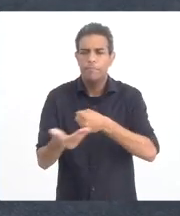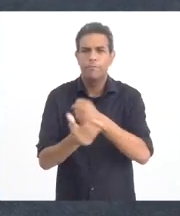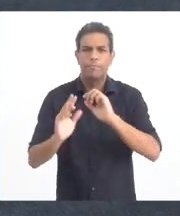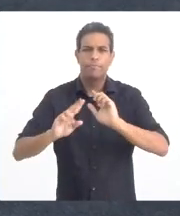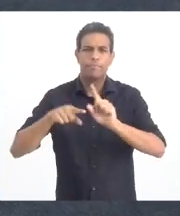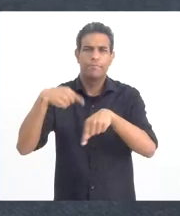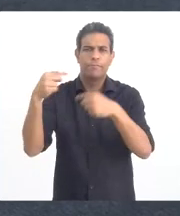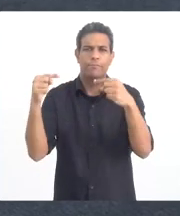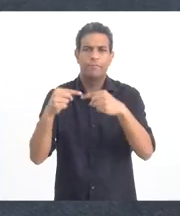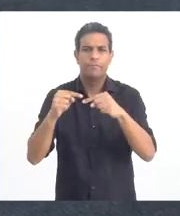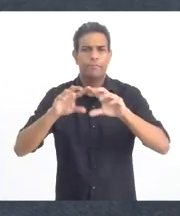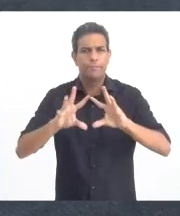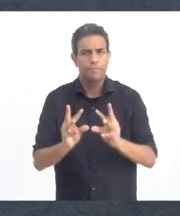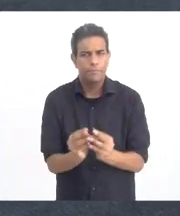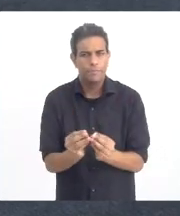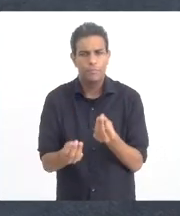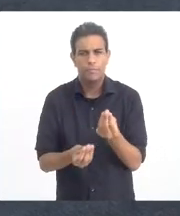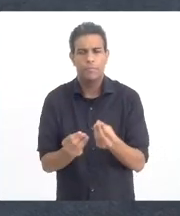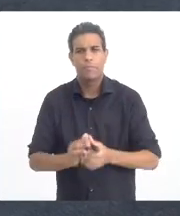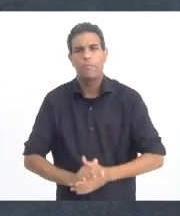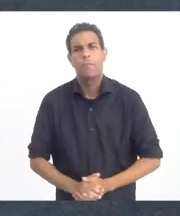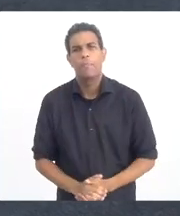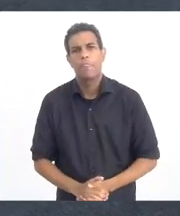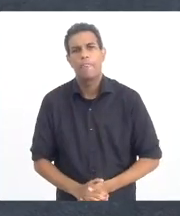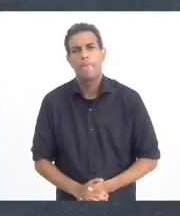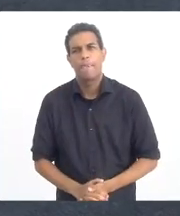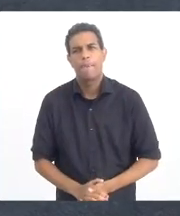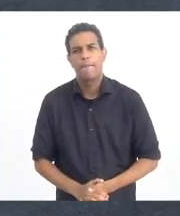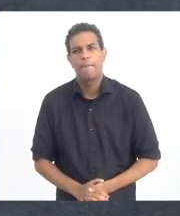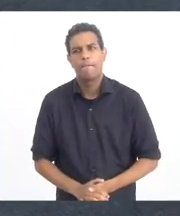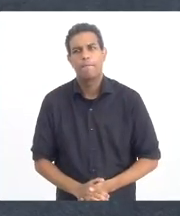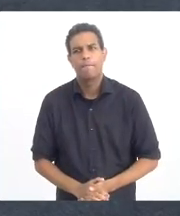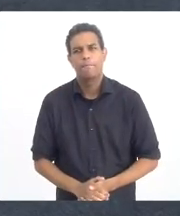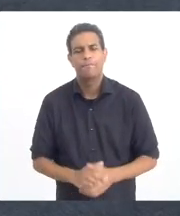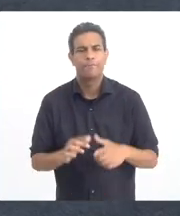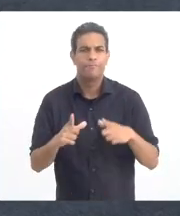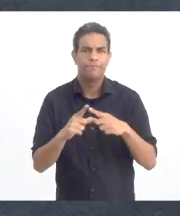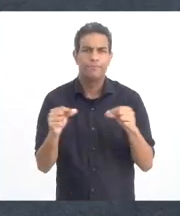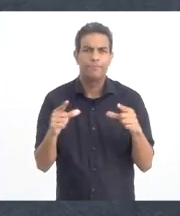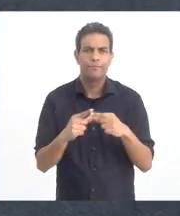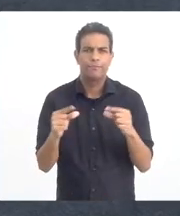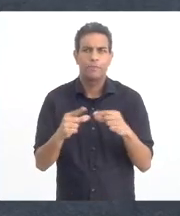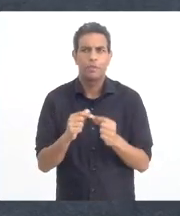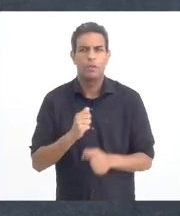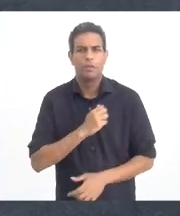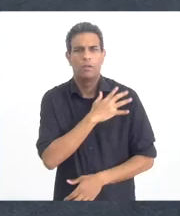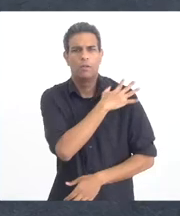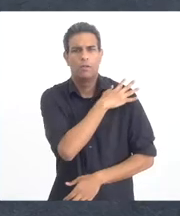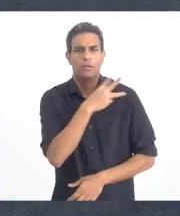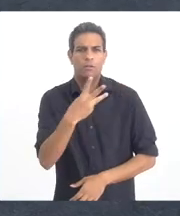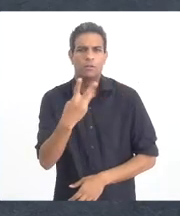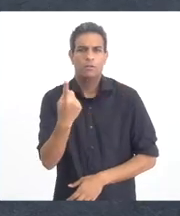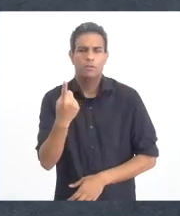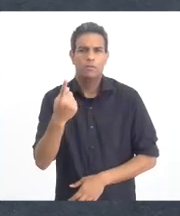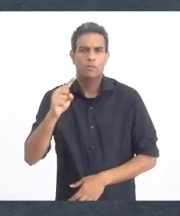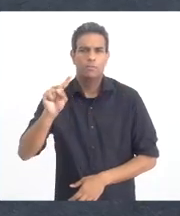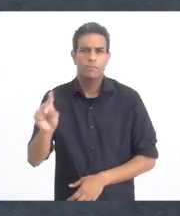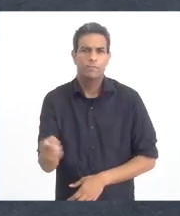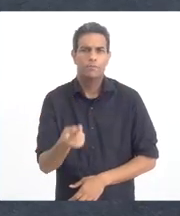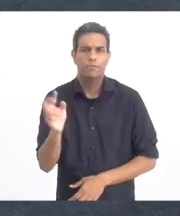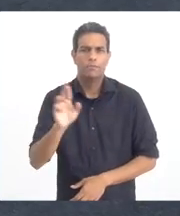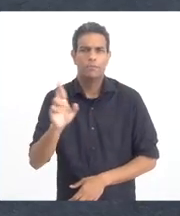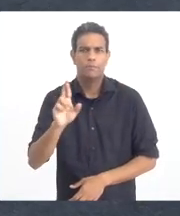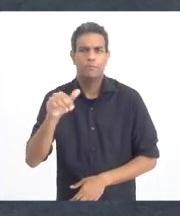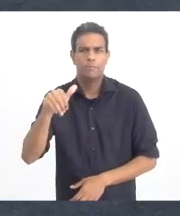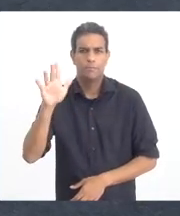pirâmide. Só para concluir, nós temos, por exemplo, Brasília, um coronel ganha 31 mil,